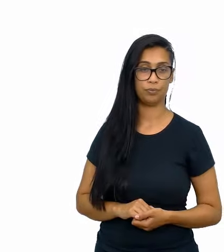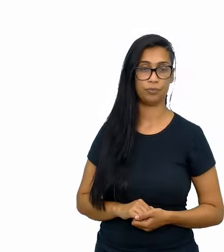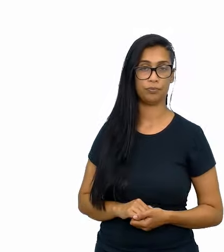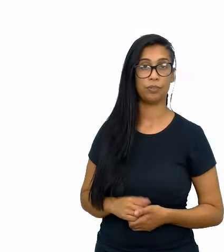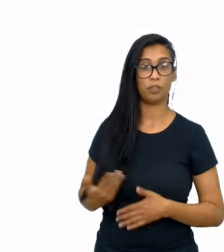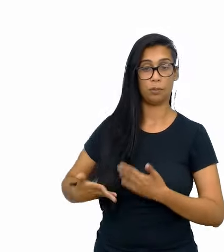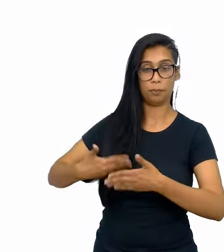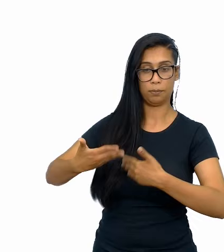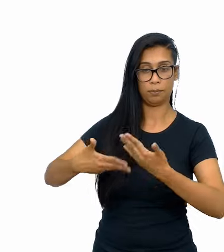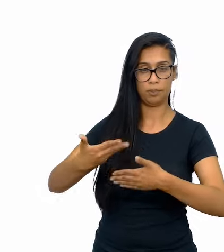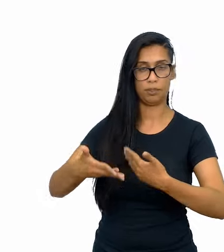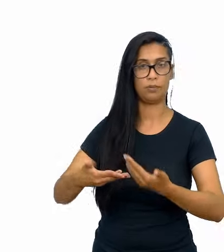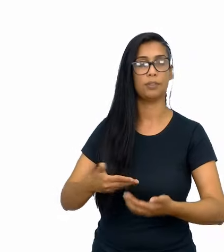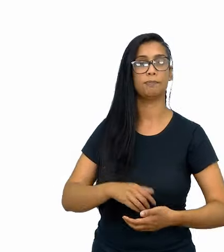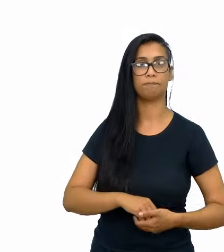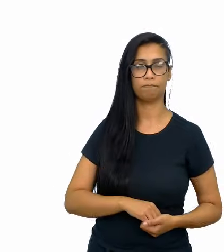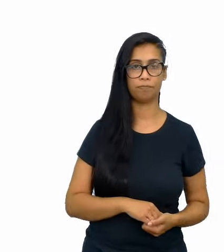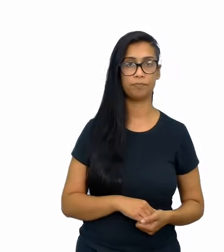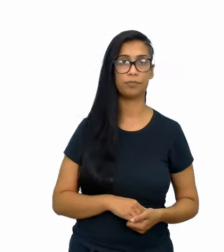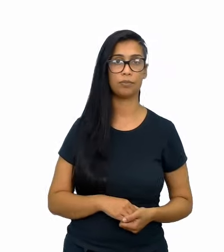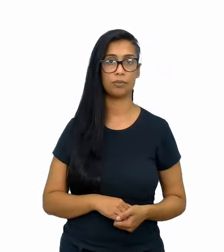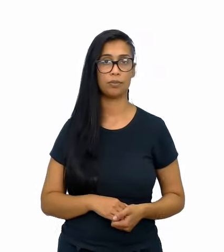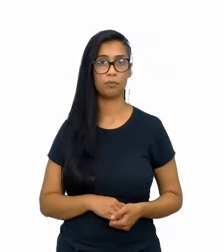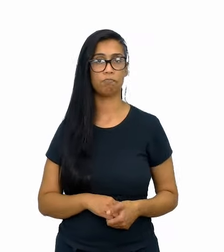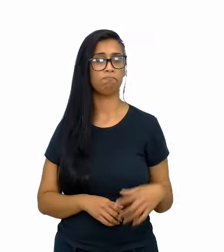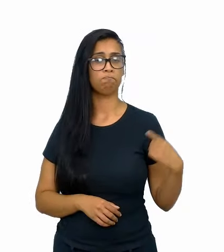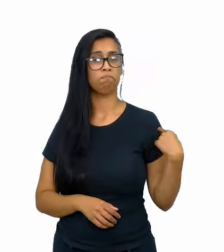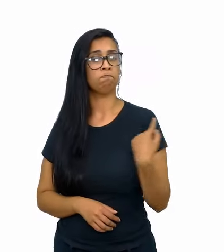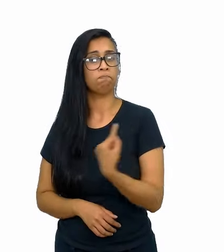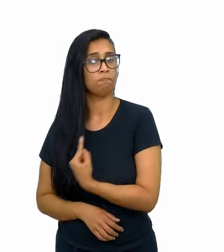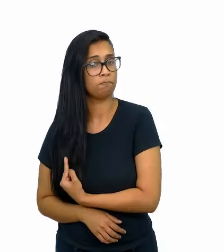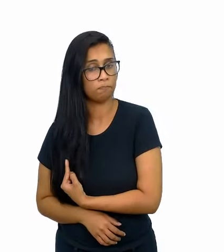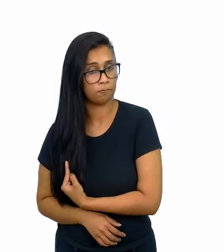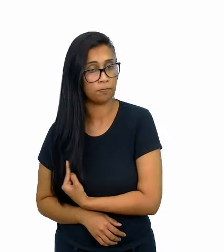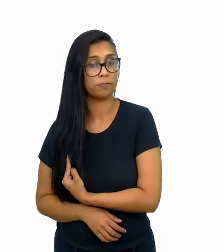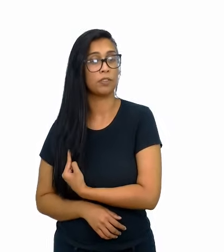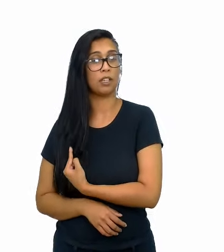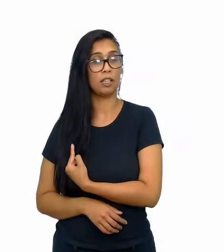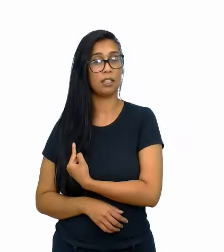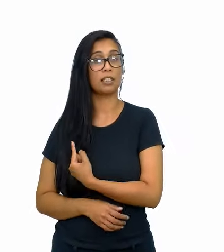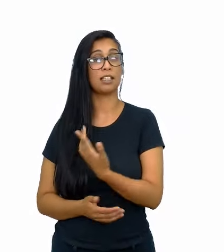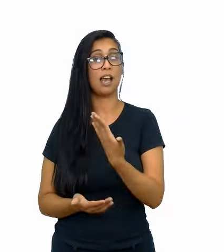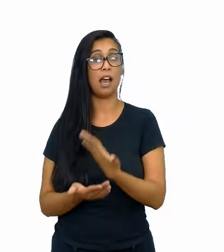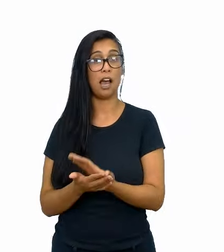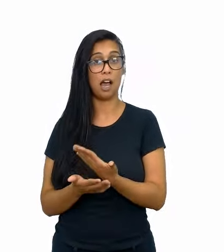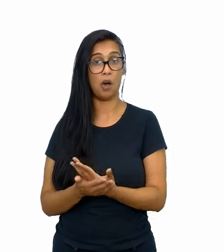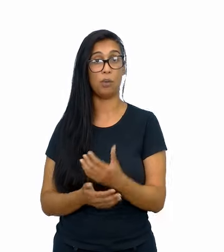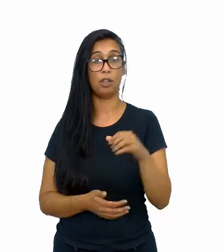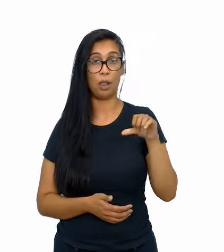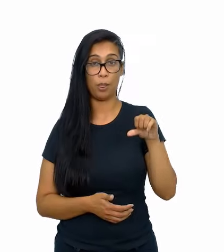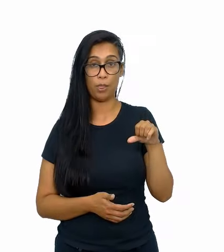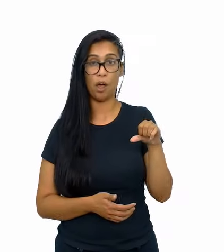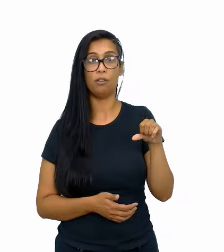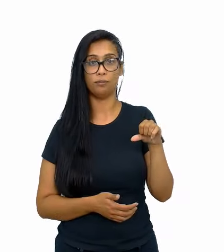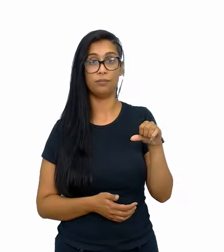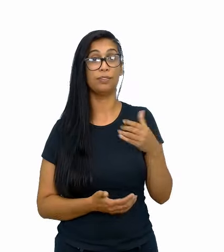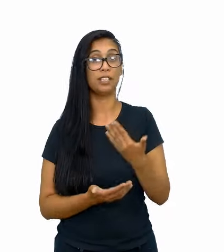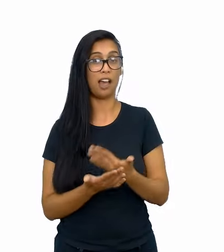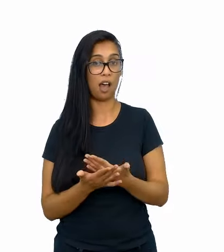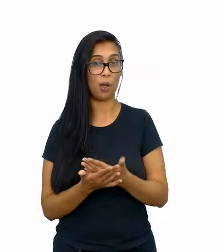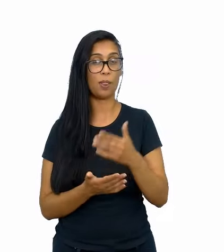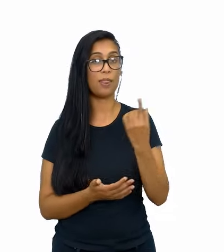Avançando, nós então, chegamos aí na aula 9 e 10, né? A aula 9